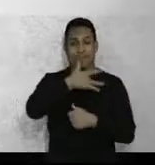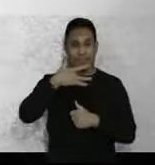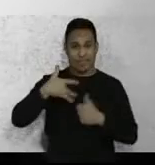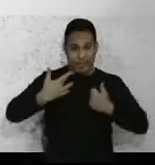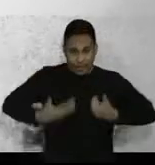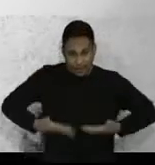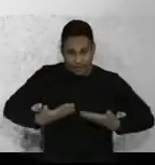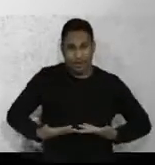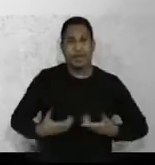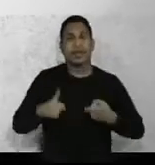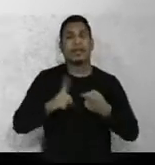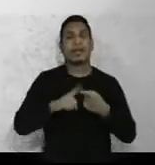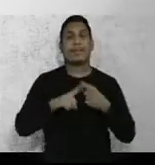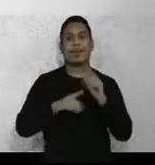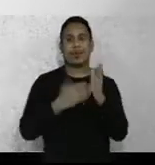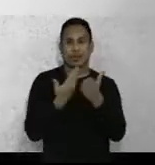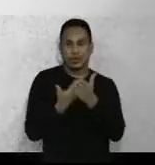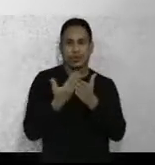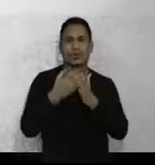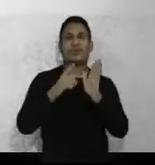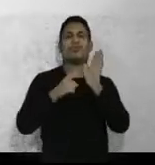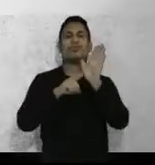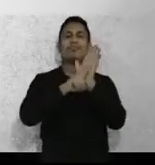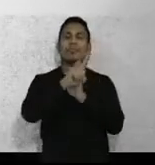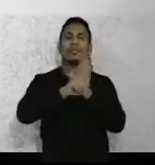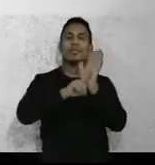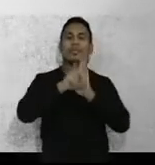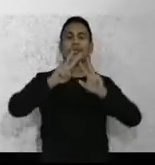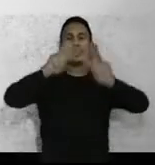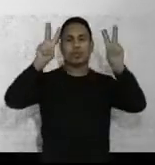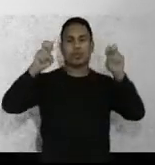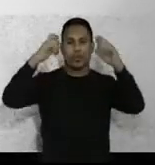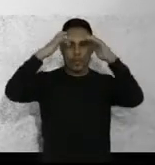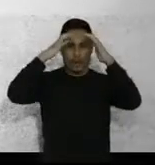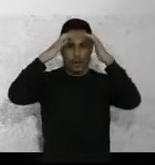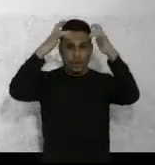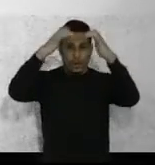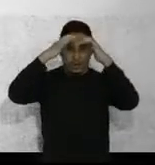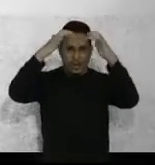ele identificou no estudo, né, bem resumido, falando, é que